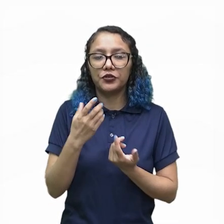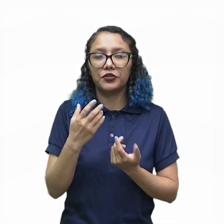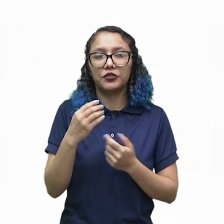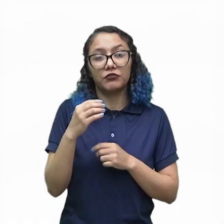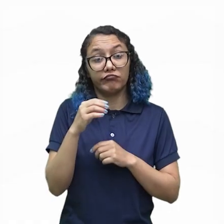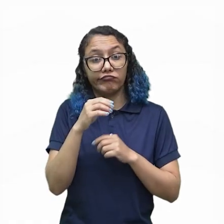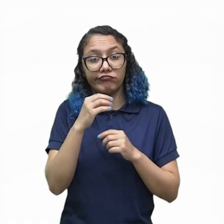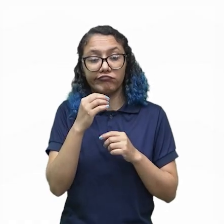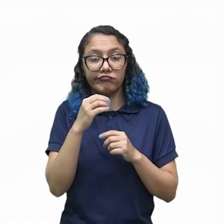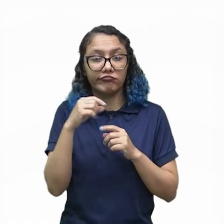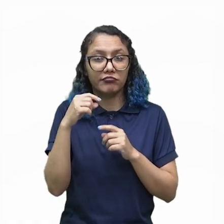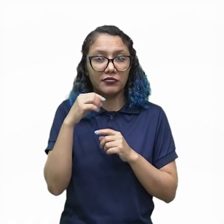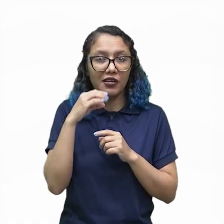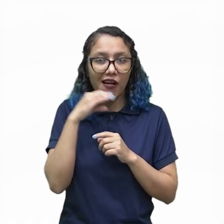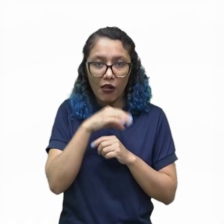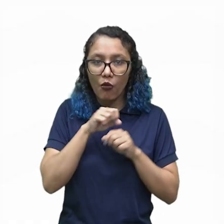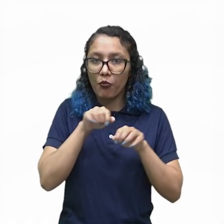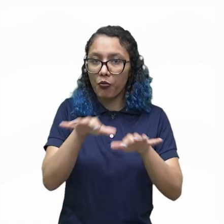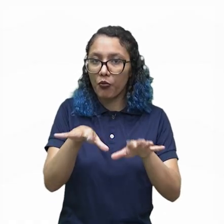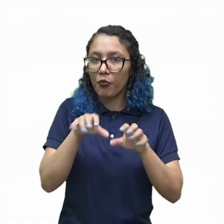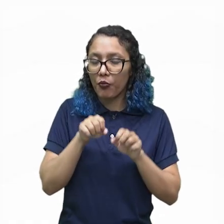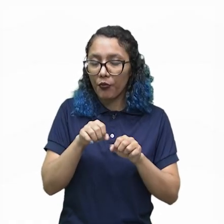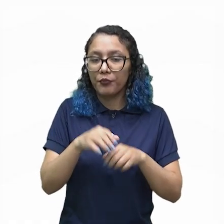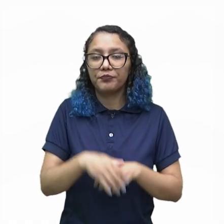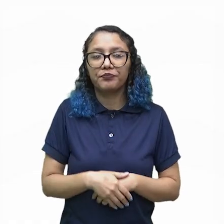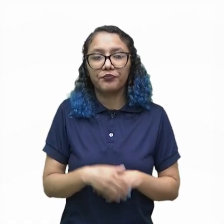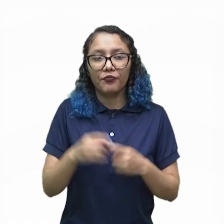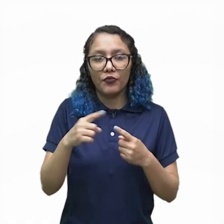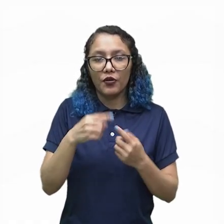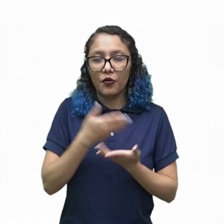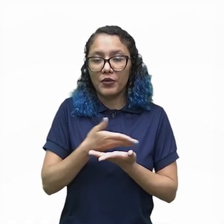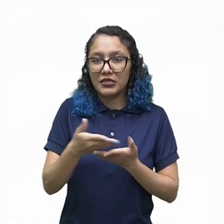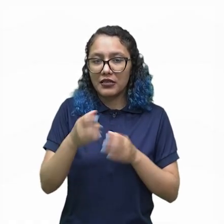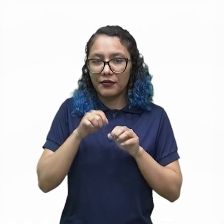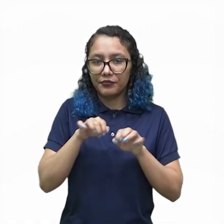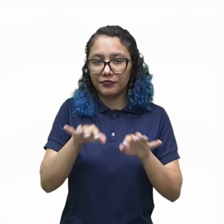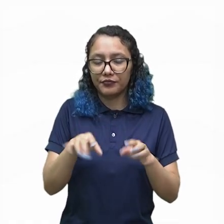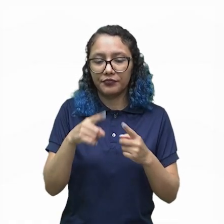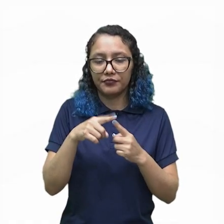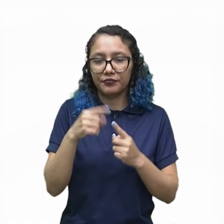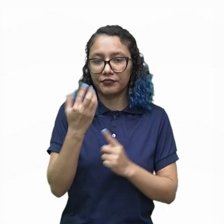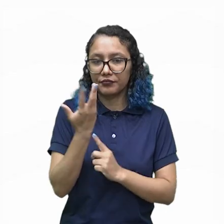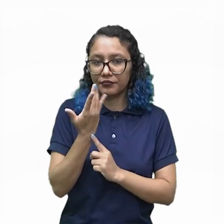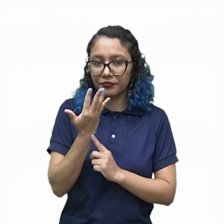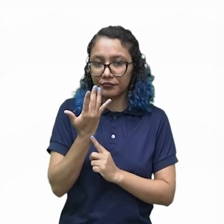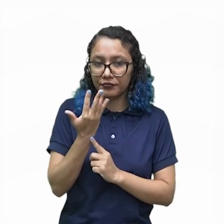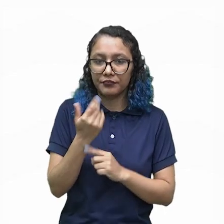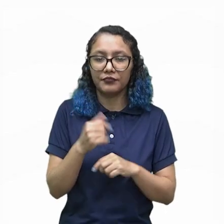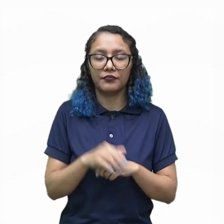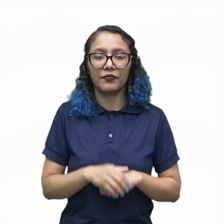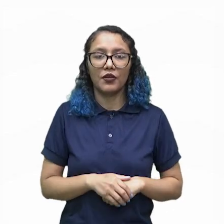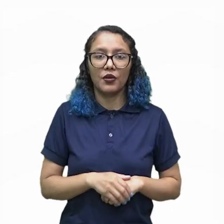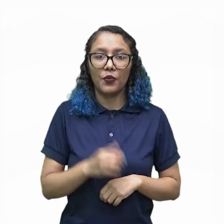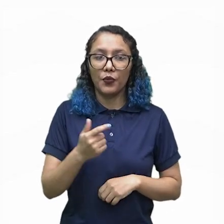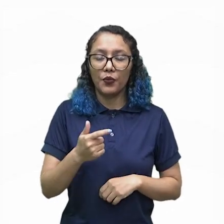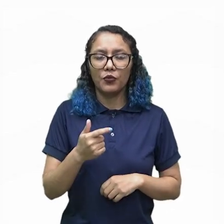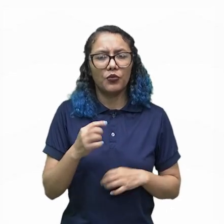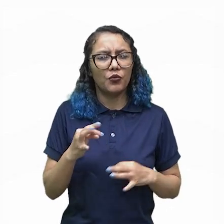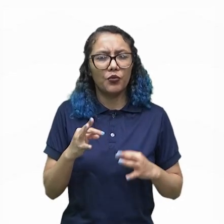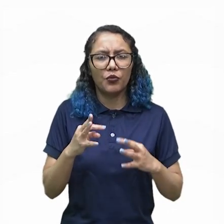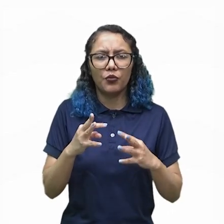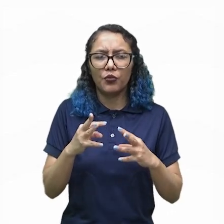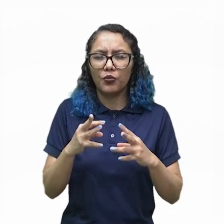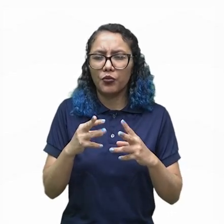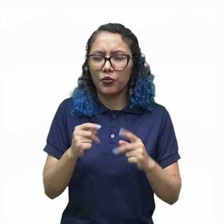e exotérmicos, começando aí pelos exotérmicos, e aí nós temos a queima de velas, todo o